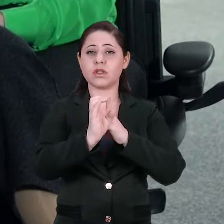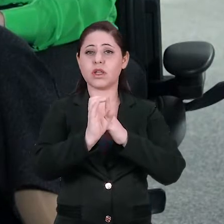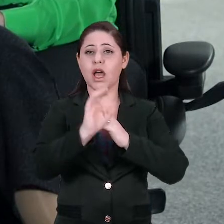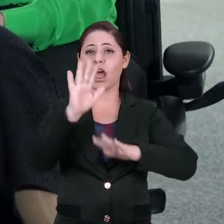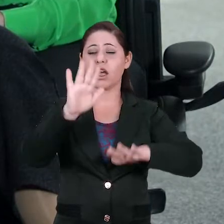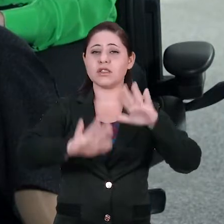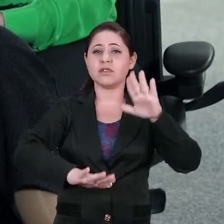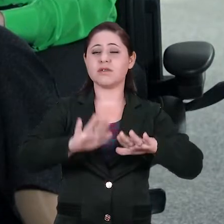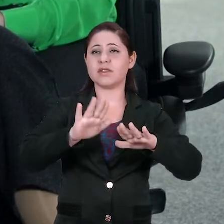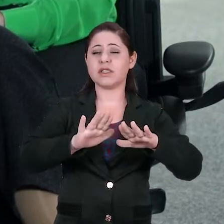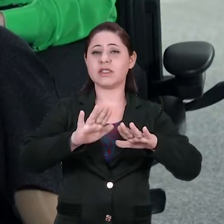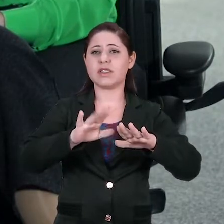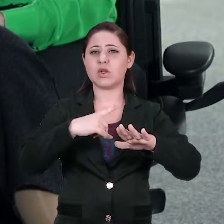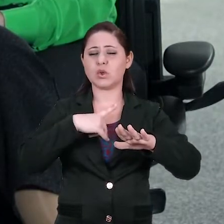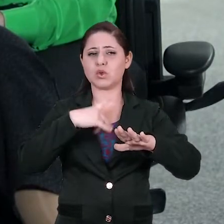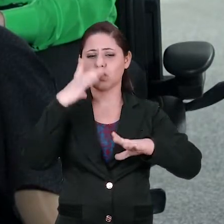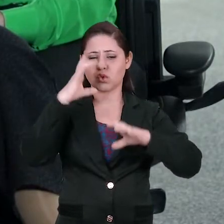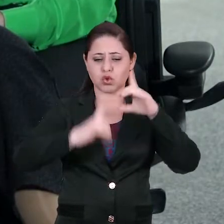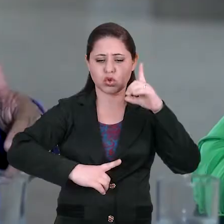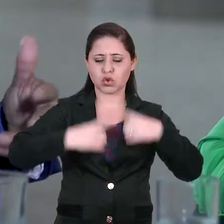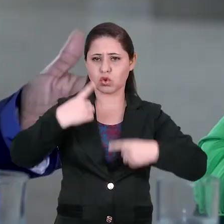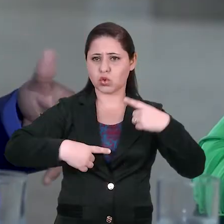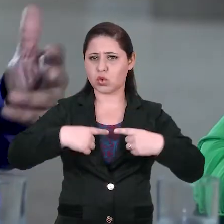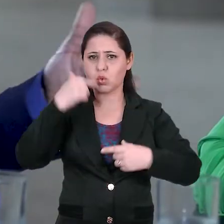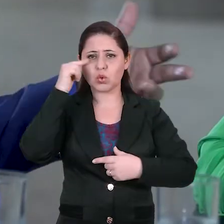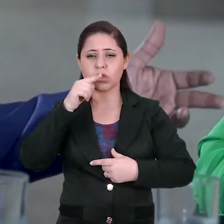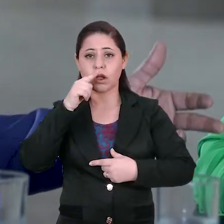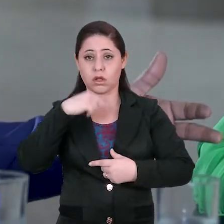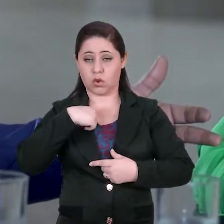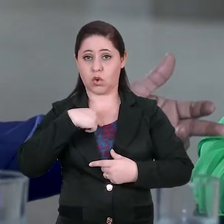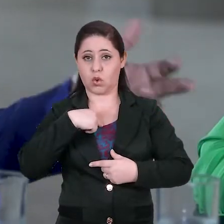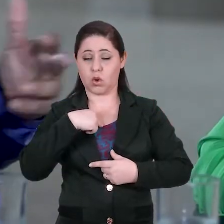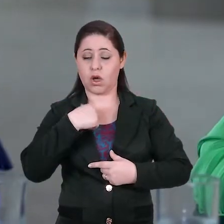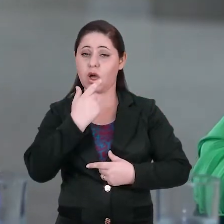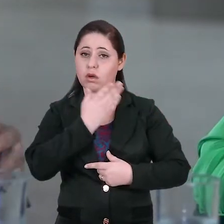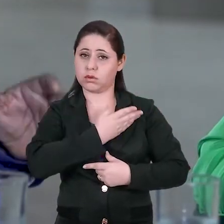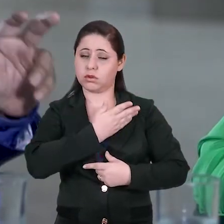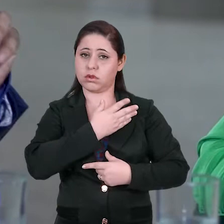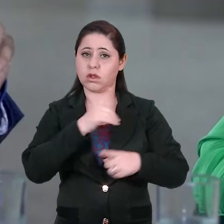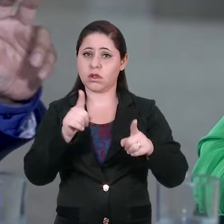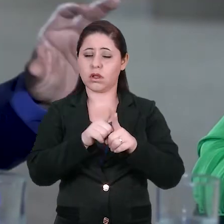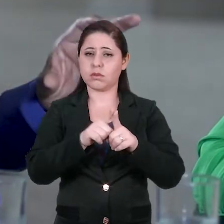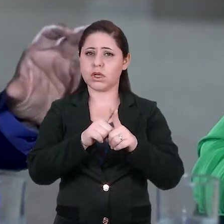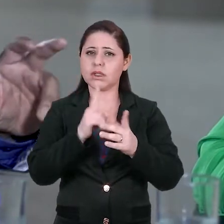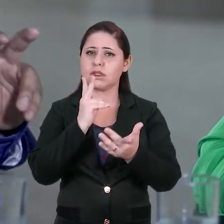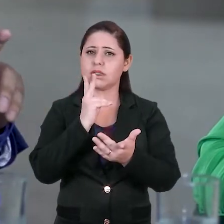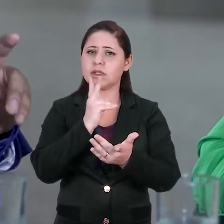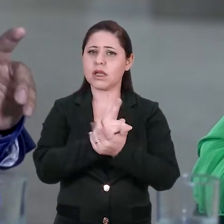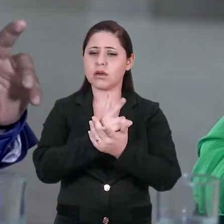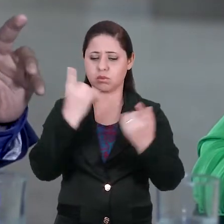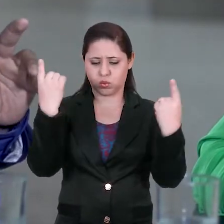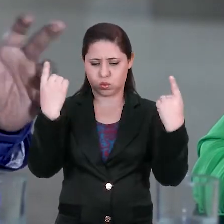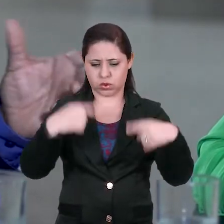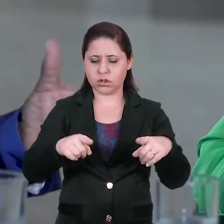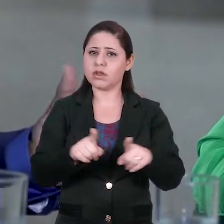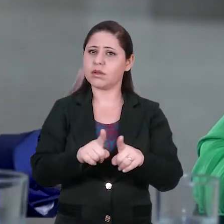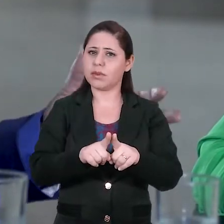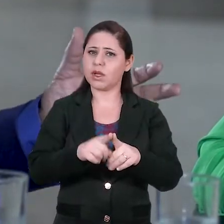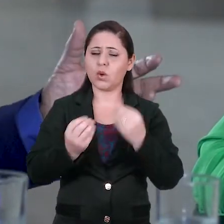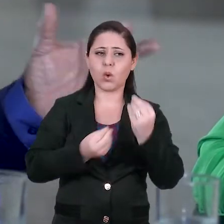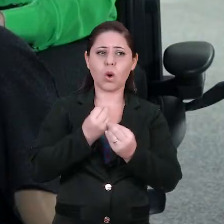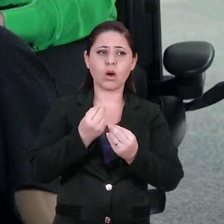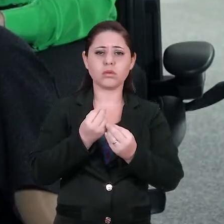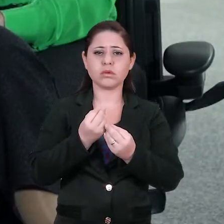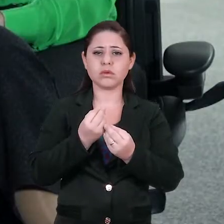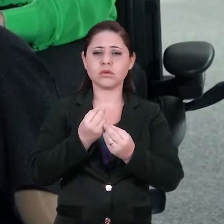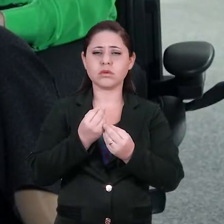polarizada, as pessoas não conseguem dialogar? Eu já fui teu companheiro da política, já fui teu adversário, e sempre me chamou a atenção a maneira que sempre você tratava, tanto